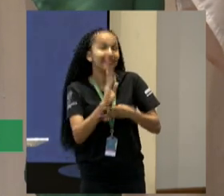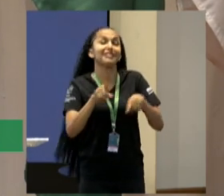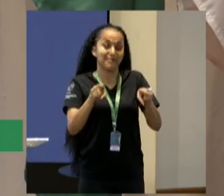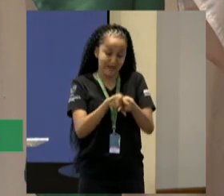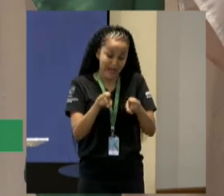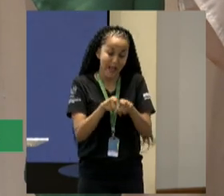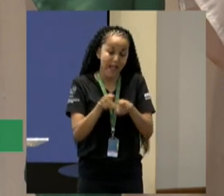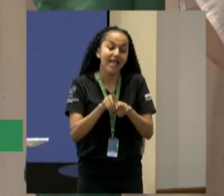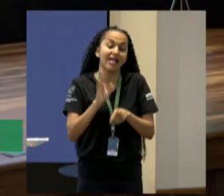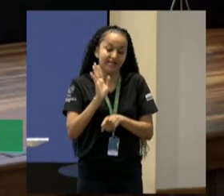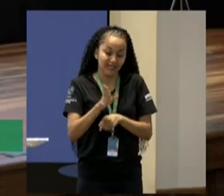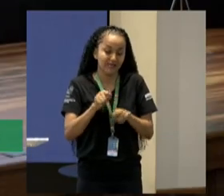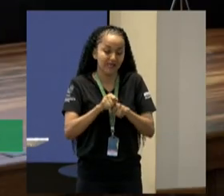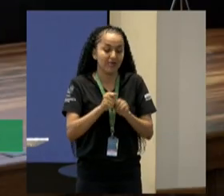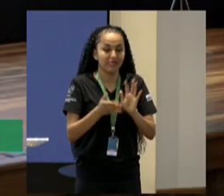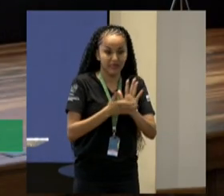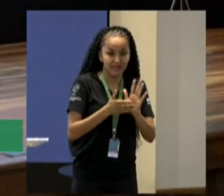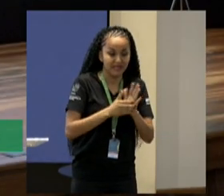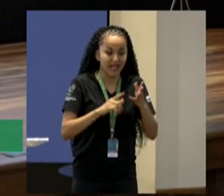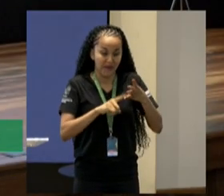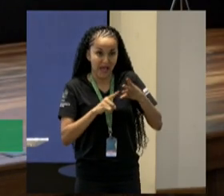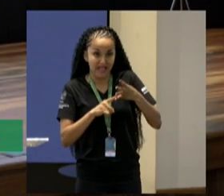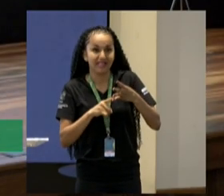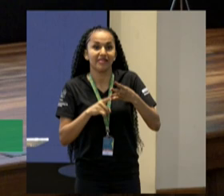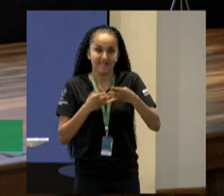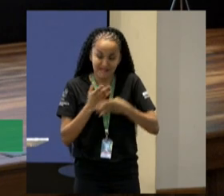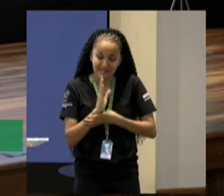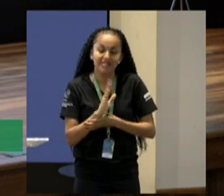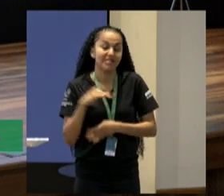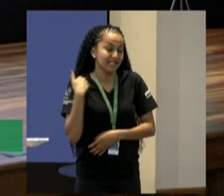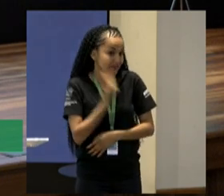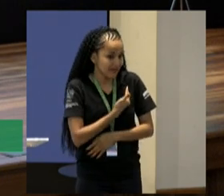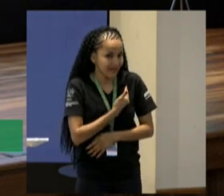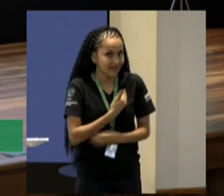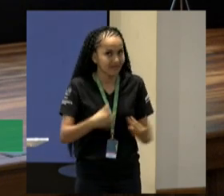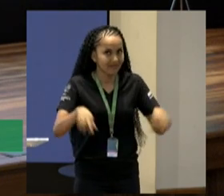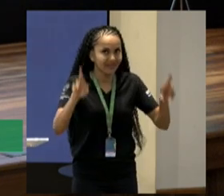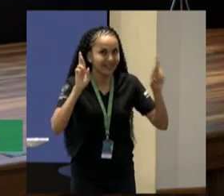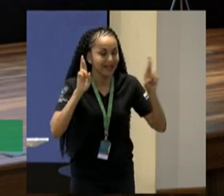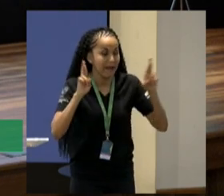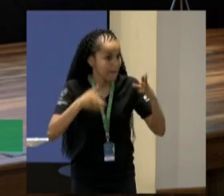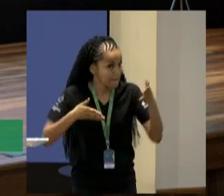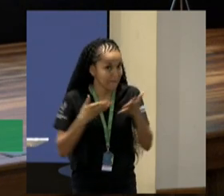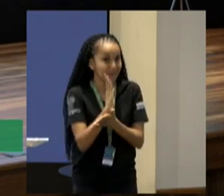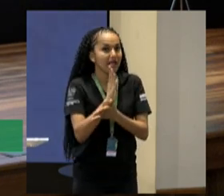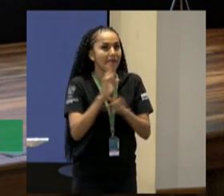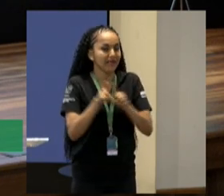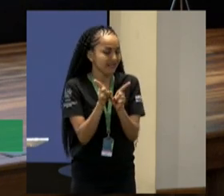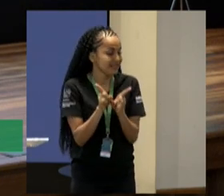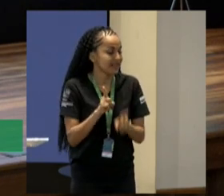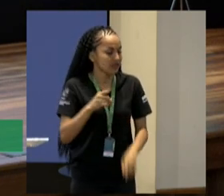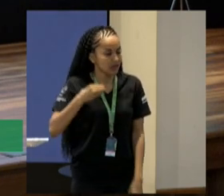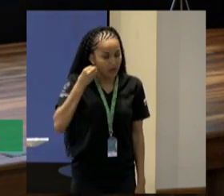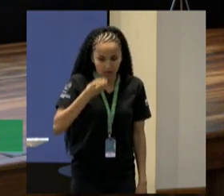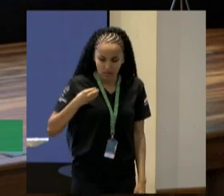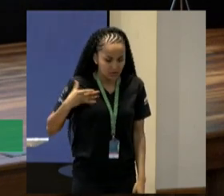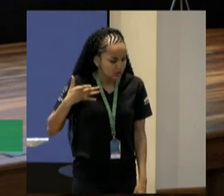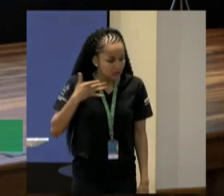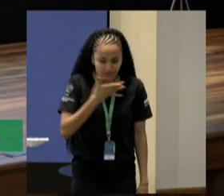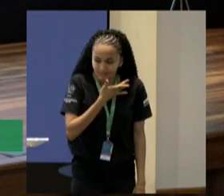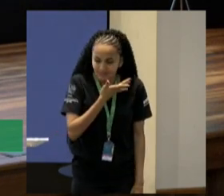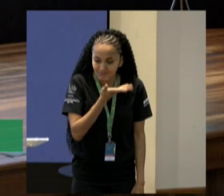gente já fez algumas tarefas da quarta fase e a gente tem a expectativa de passar, mas está sendo uma experiência muito bacana.